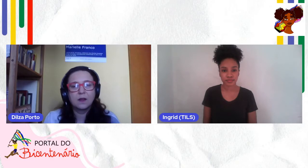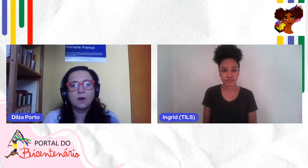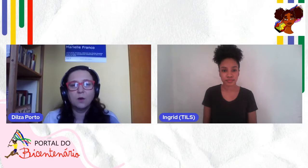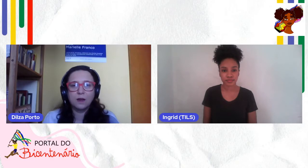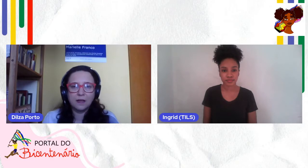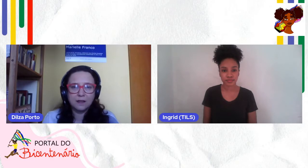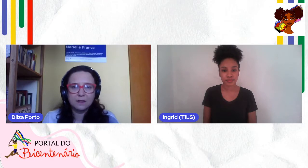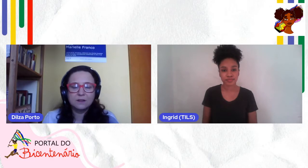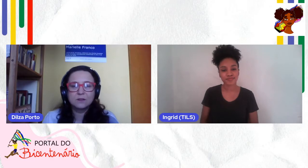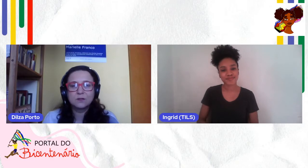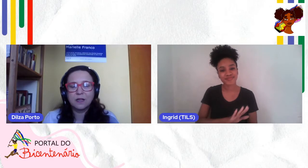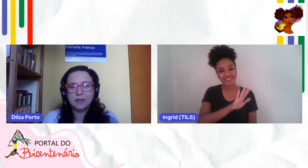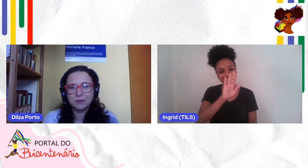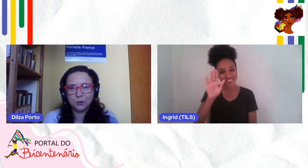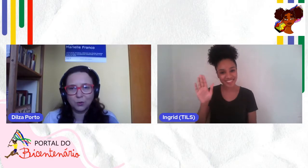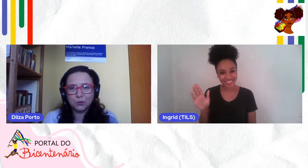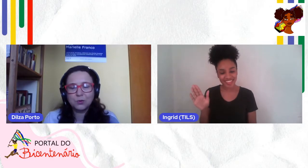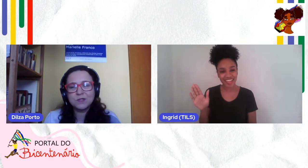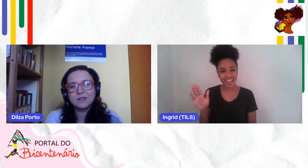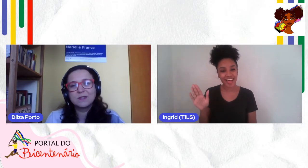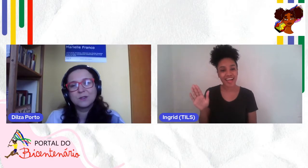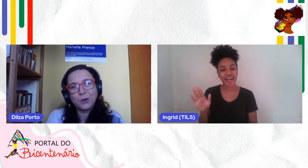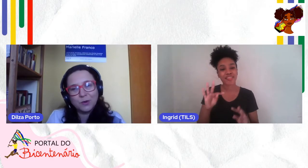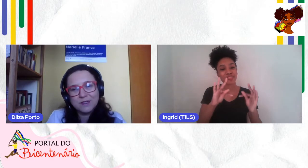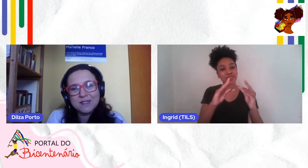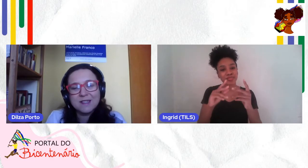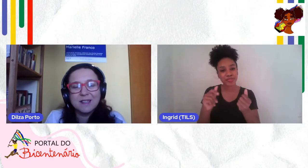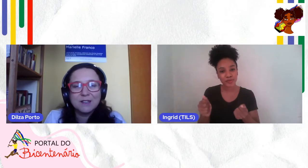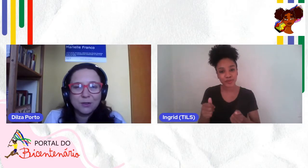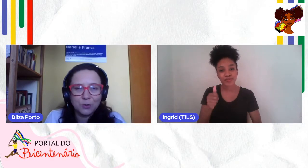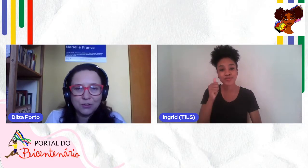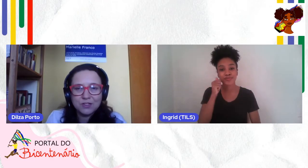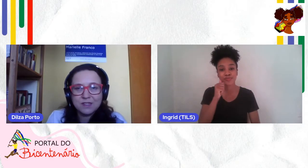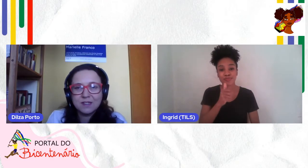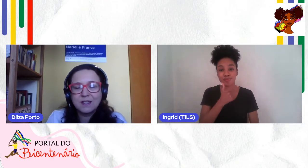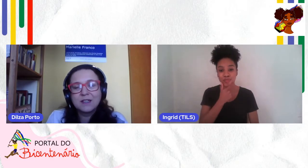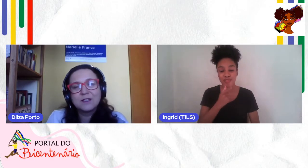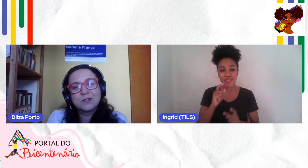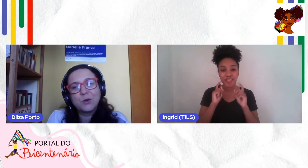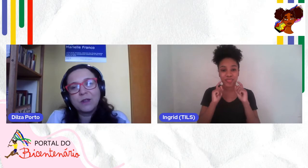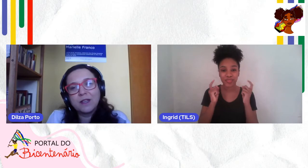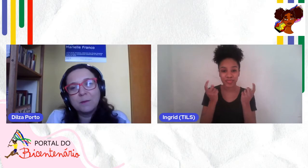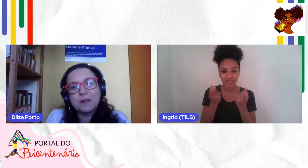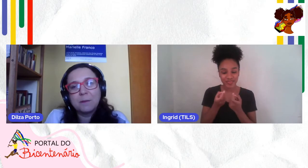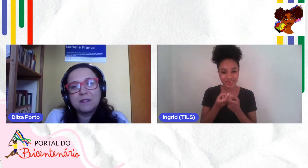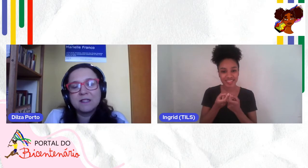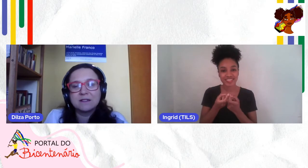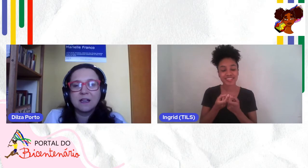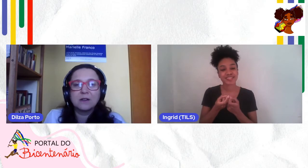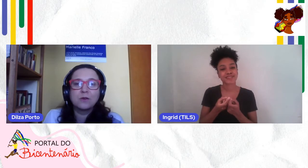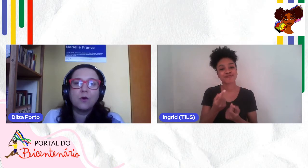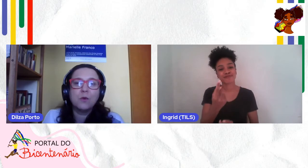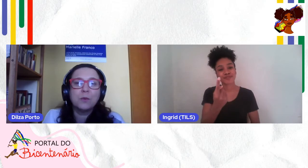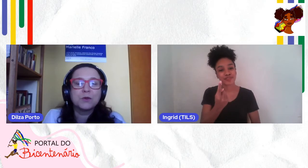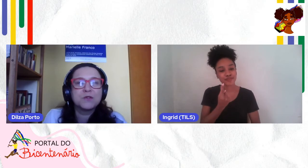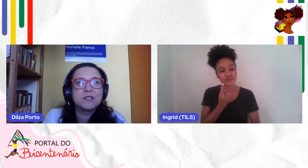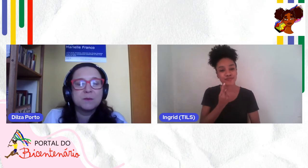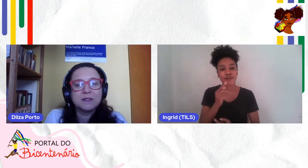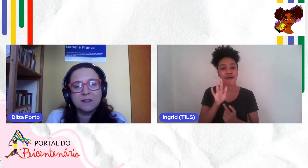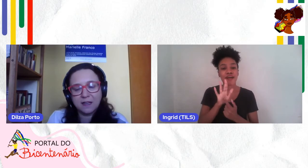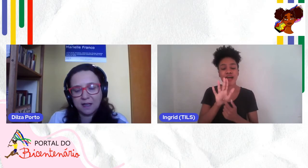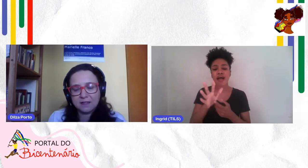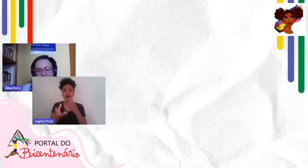Olá a todos, todas e todes. Estou aqui para apresentar como